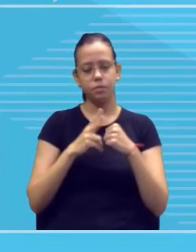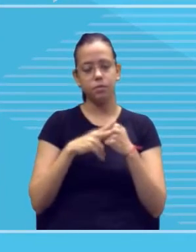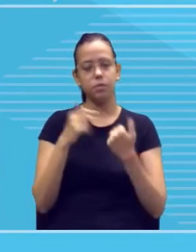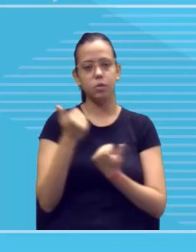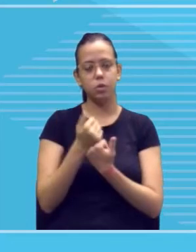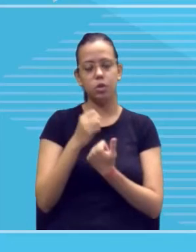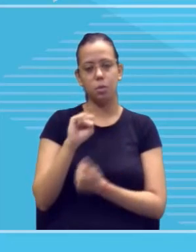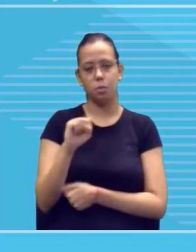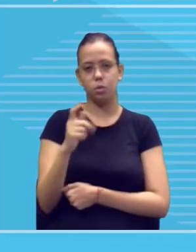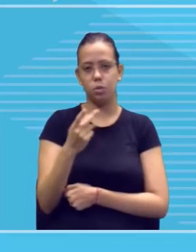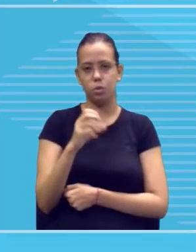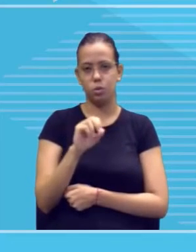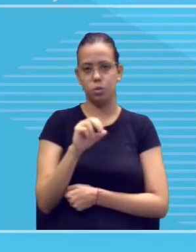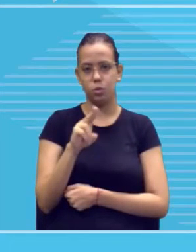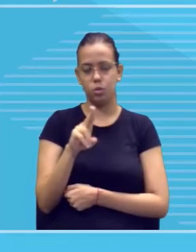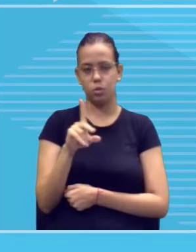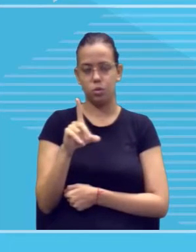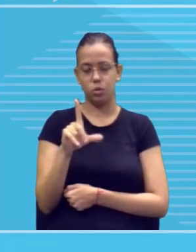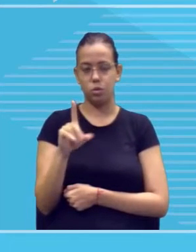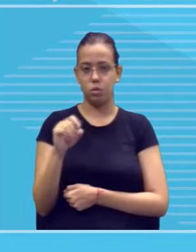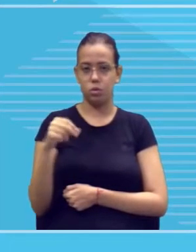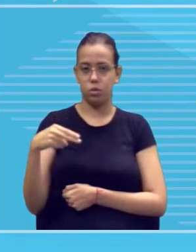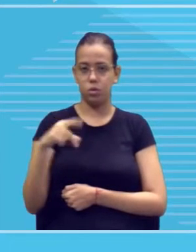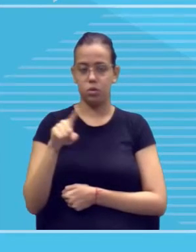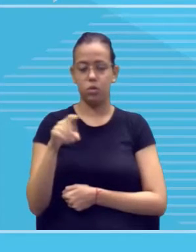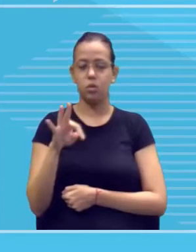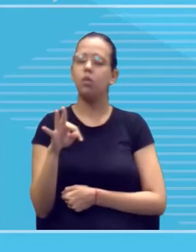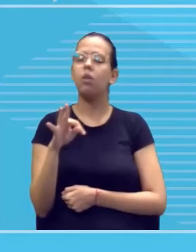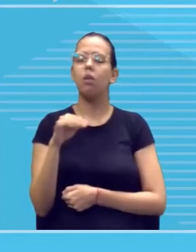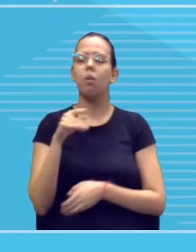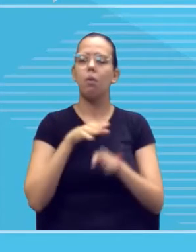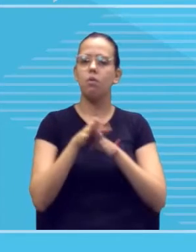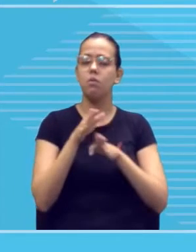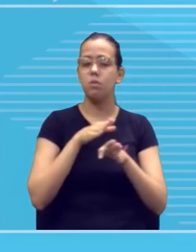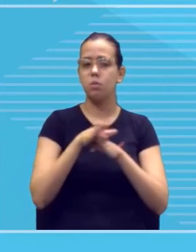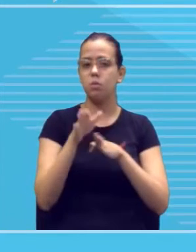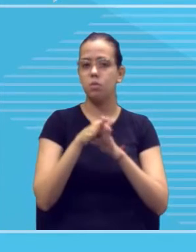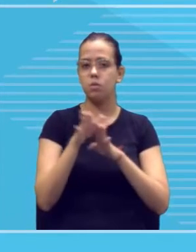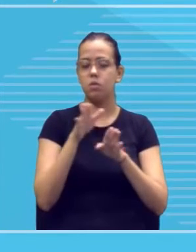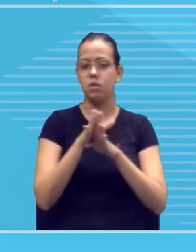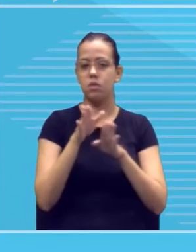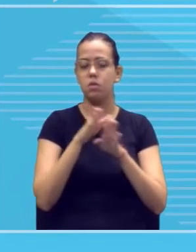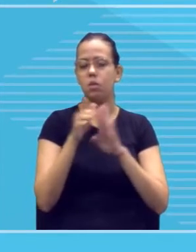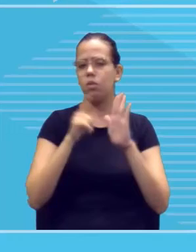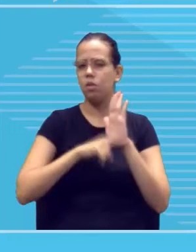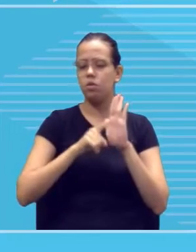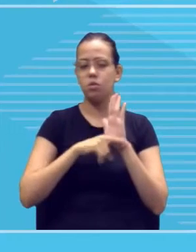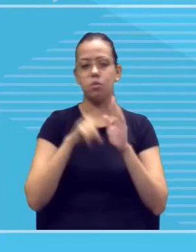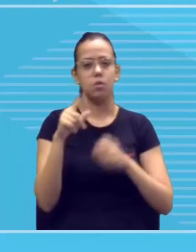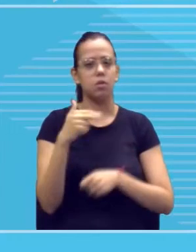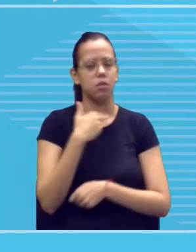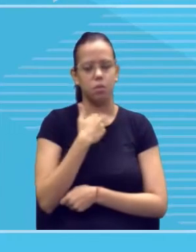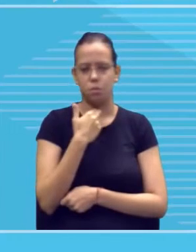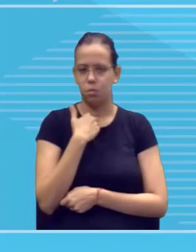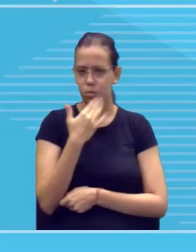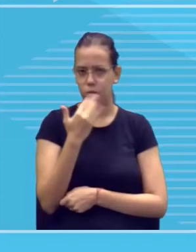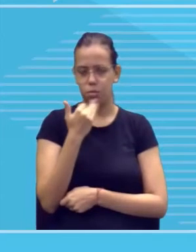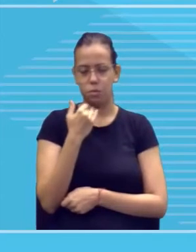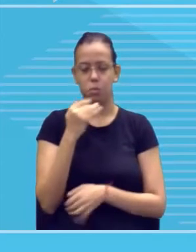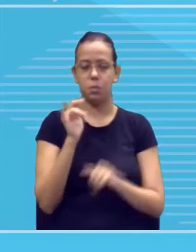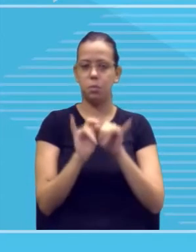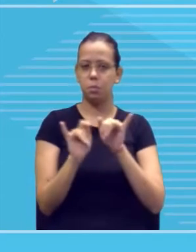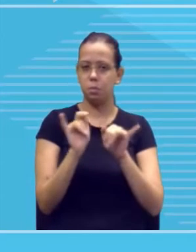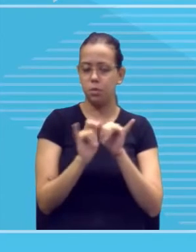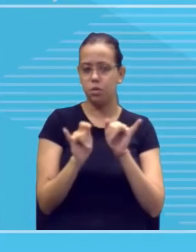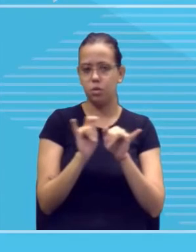eu dar um conselho e é um conselho negativo Olha você deveria não deveria comer tanta porcaria